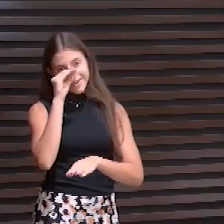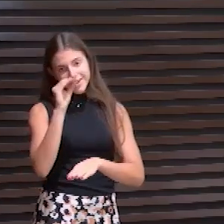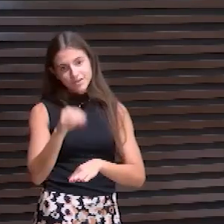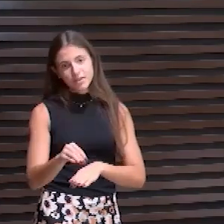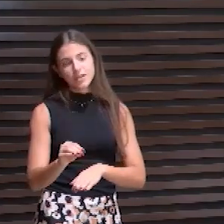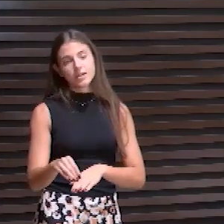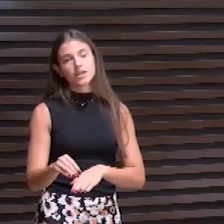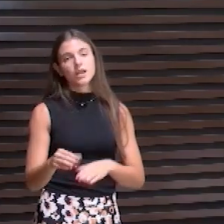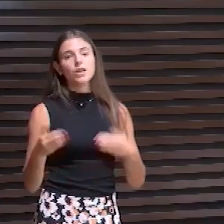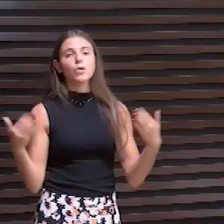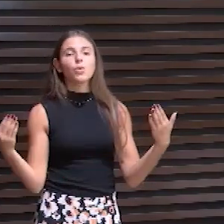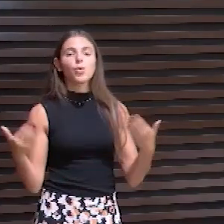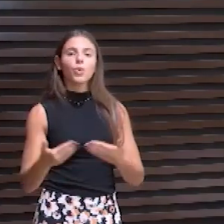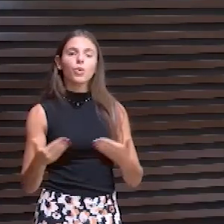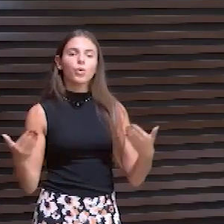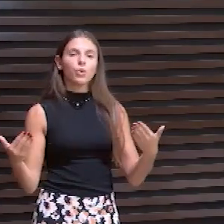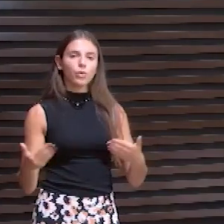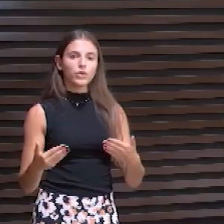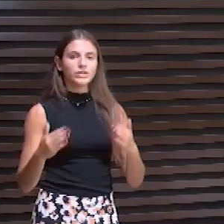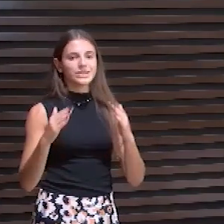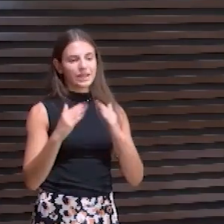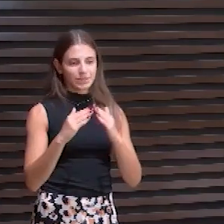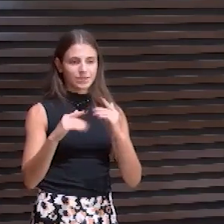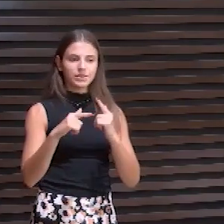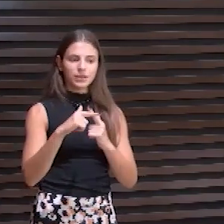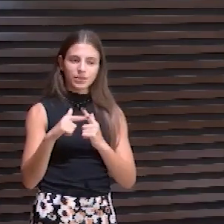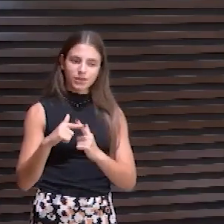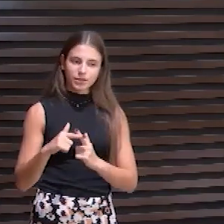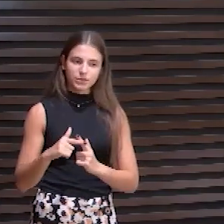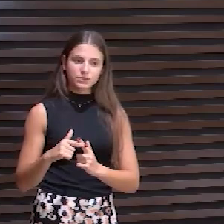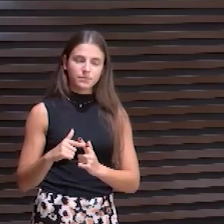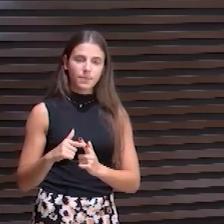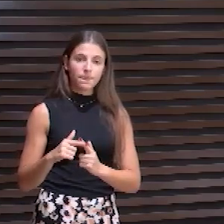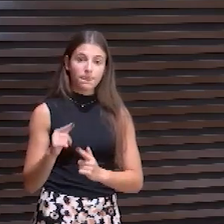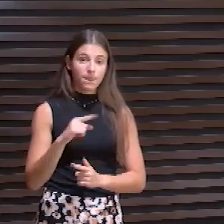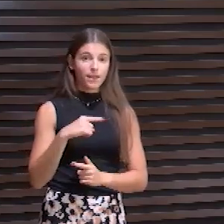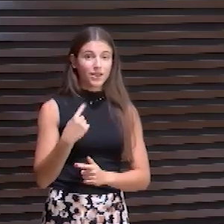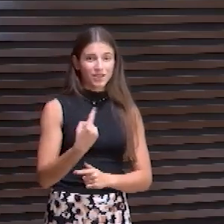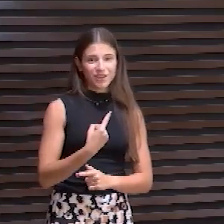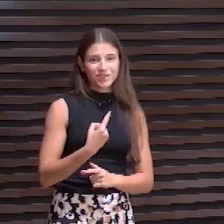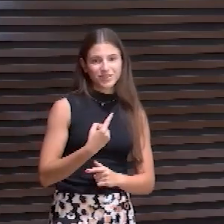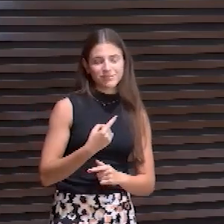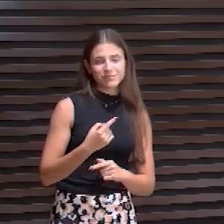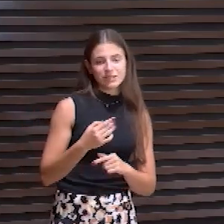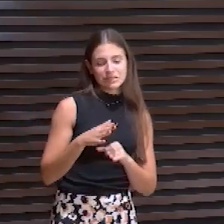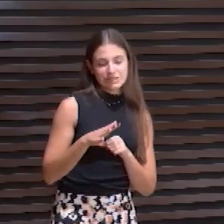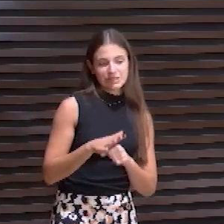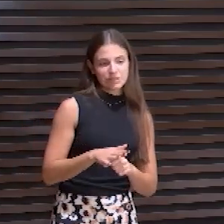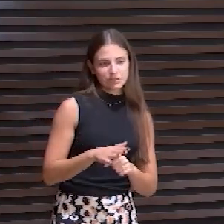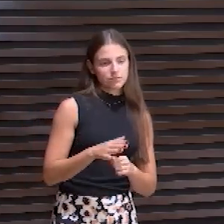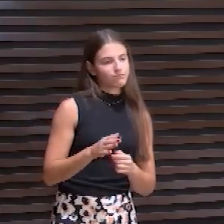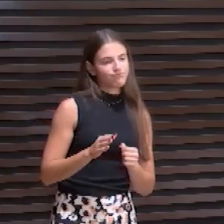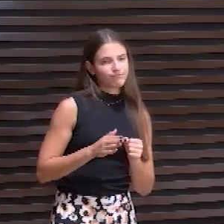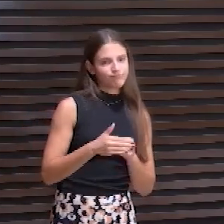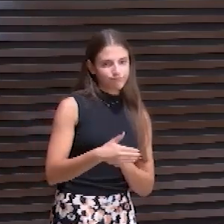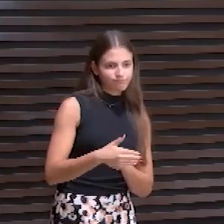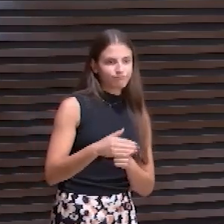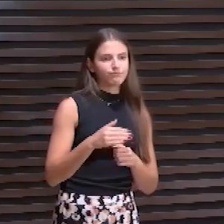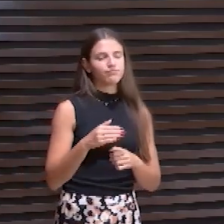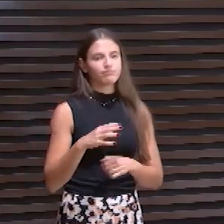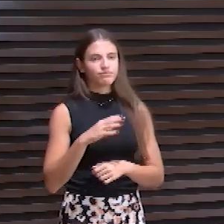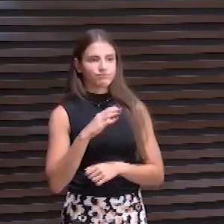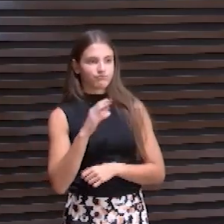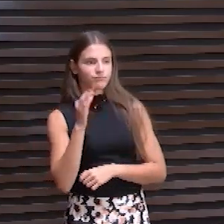frequentam as igrejas. E nós somos omissos e covardes muitas vezes, meus irmãos.